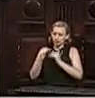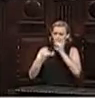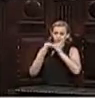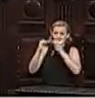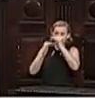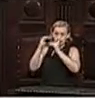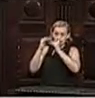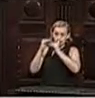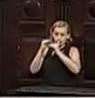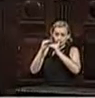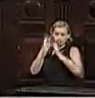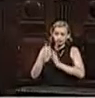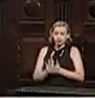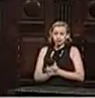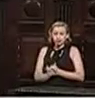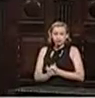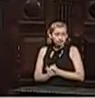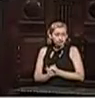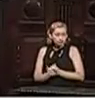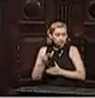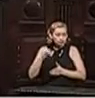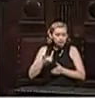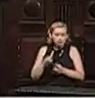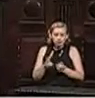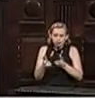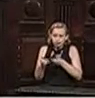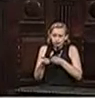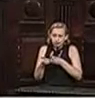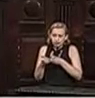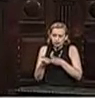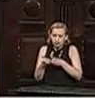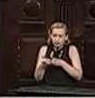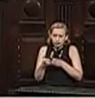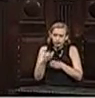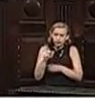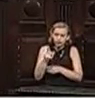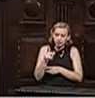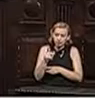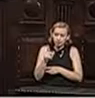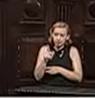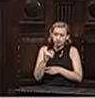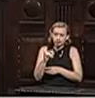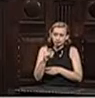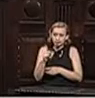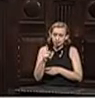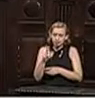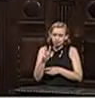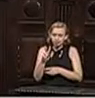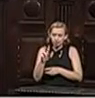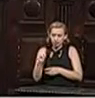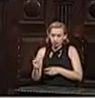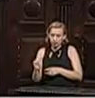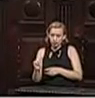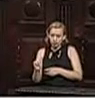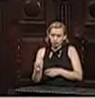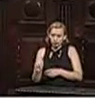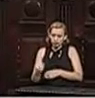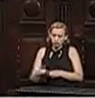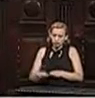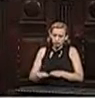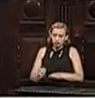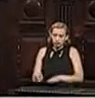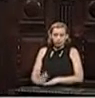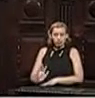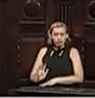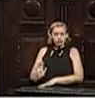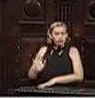se você verifica lá, nas receitas do IPVA, elas são altas nos 5, 6